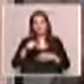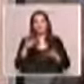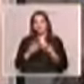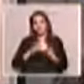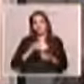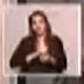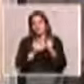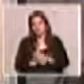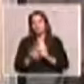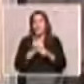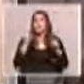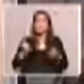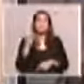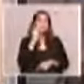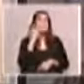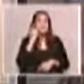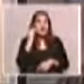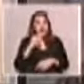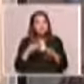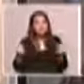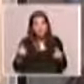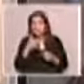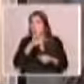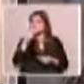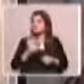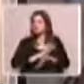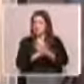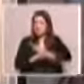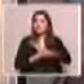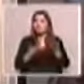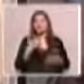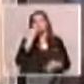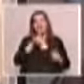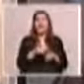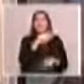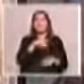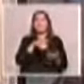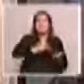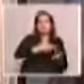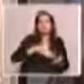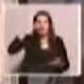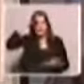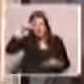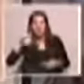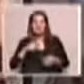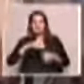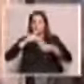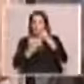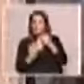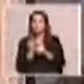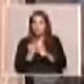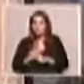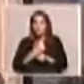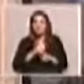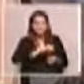Com um material de plástico 100% reciclado, ou seja, as antigas embalagens de manteiga, pacotes de leite, iogurtes, etc., acaba